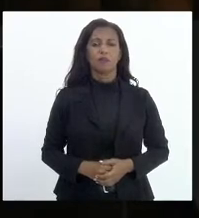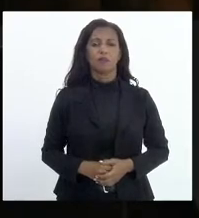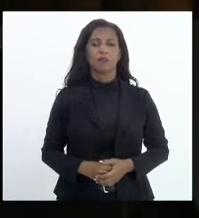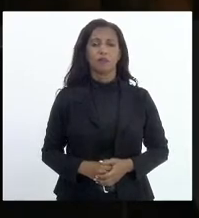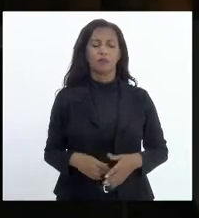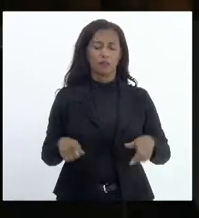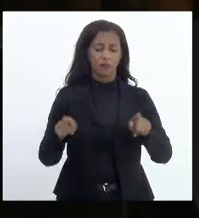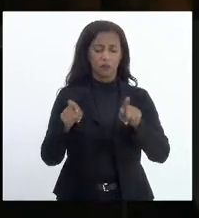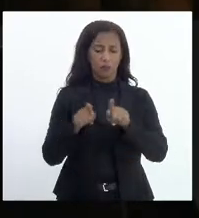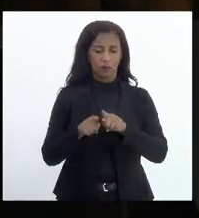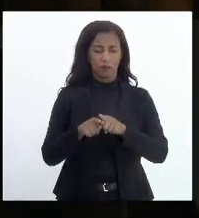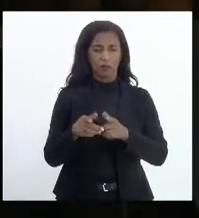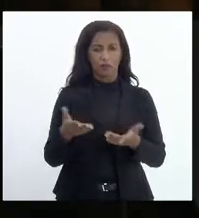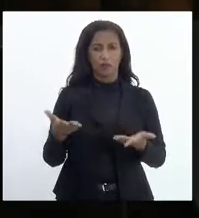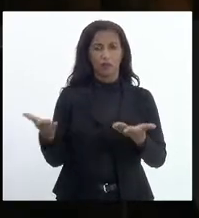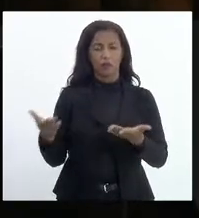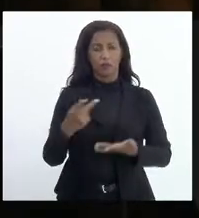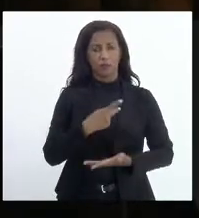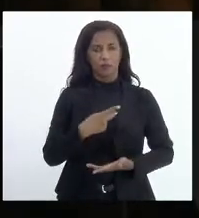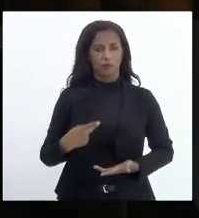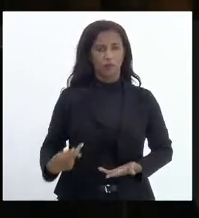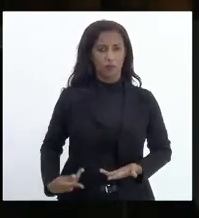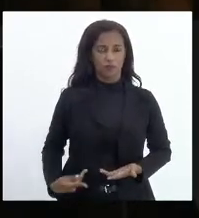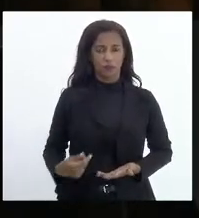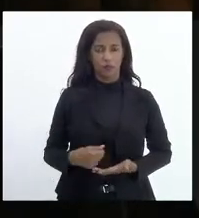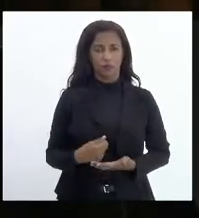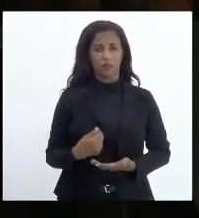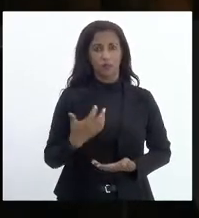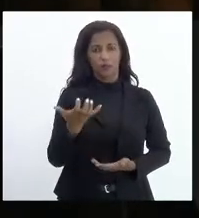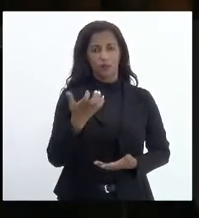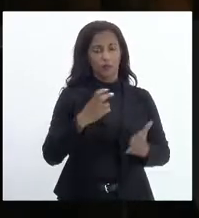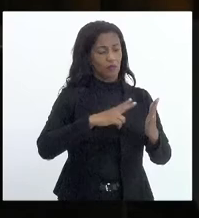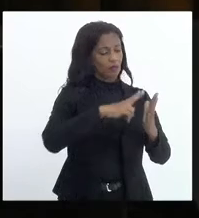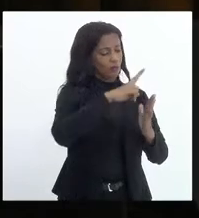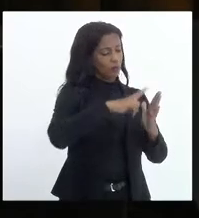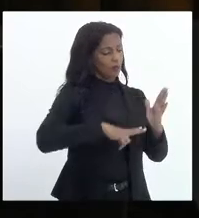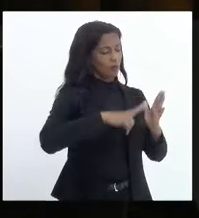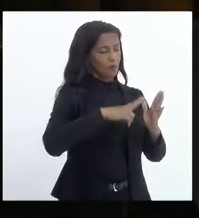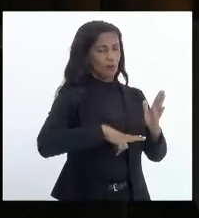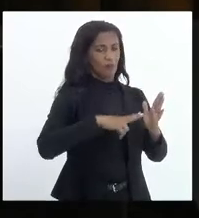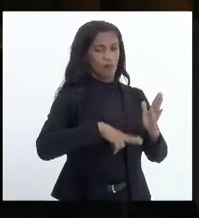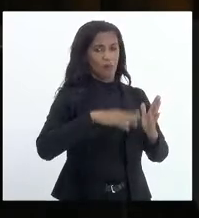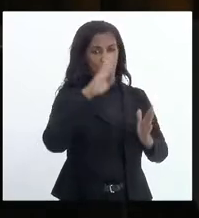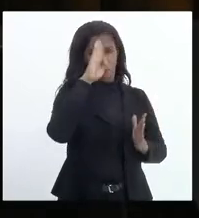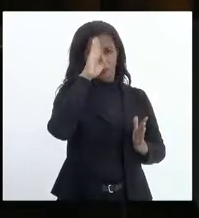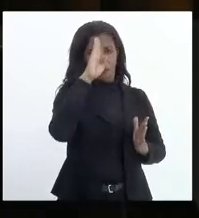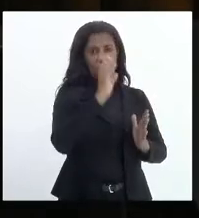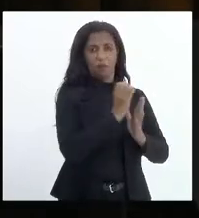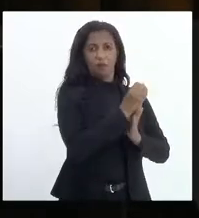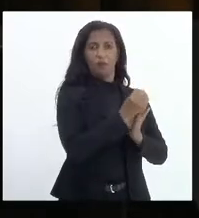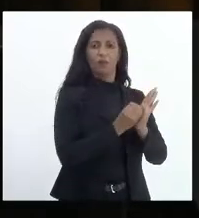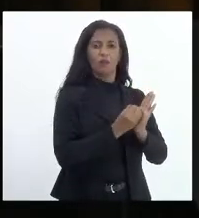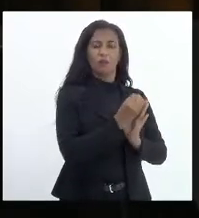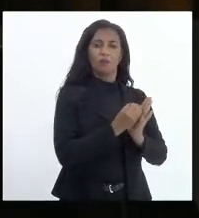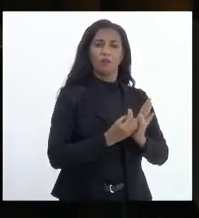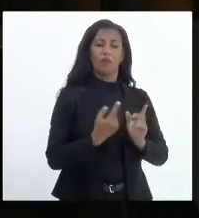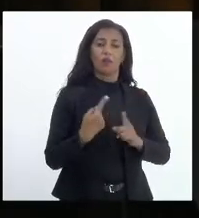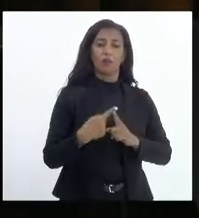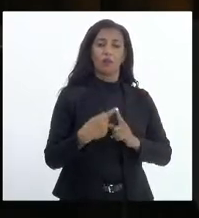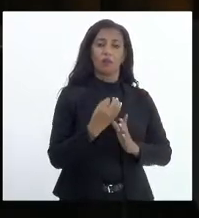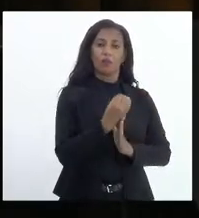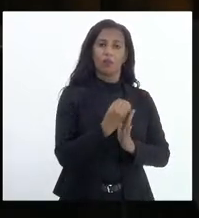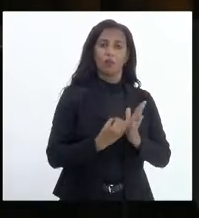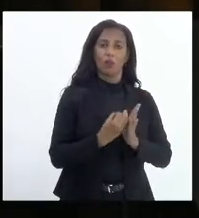presidente a ler aqui o tio ou do Ofício porque é um